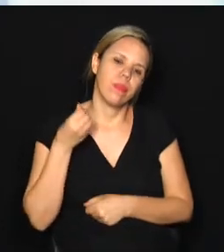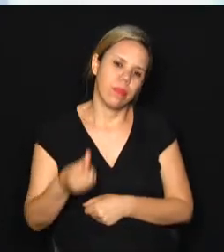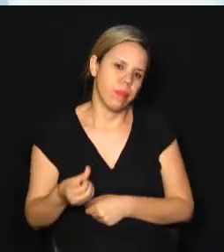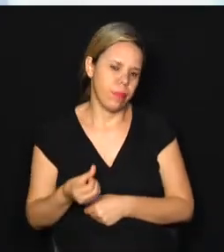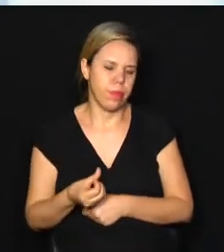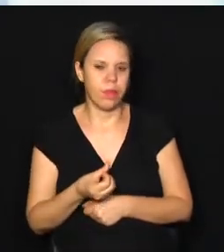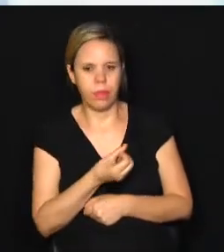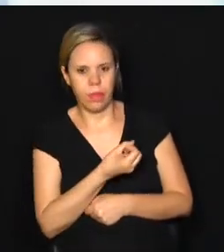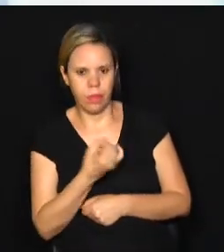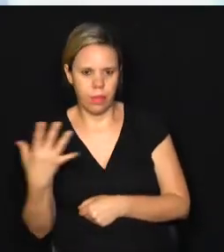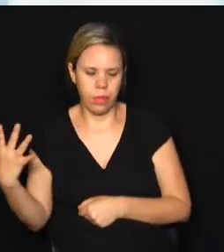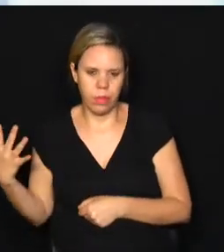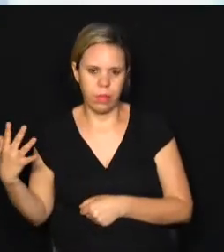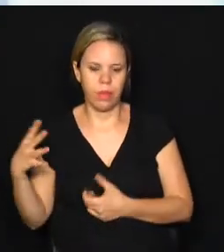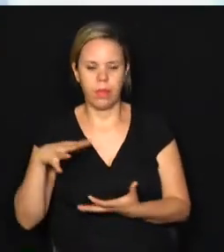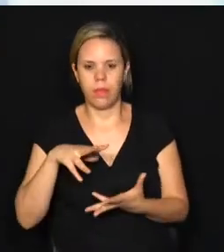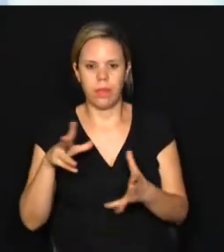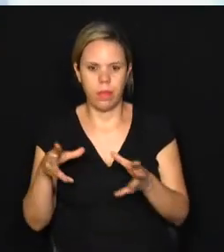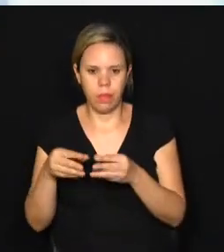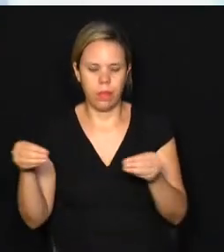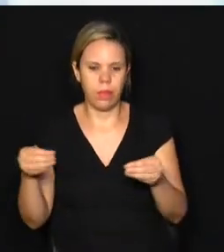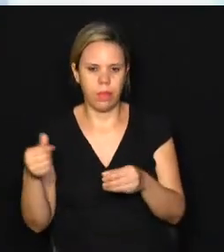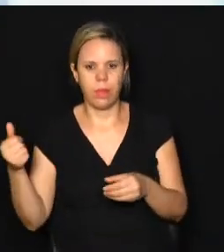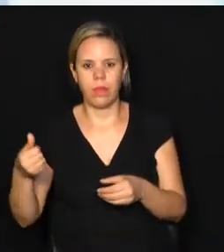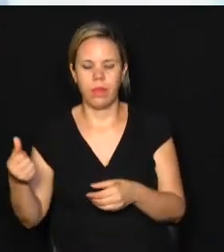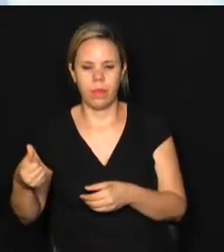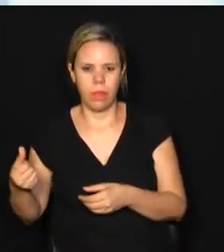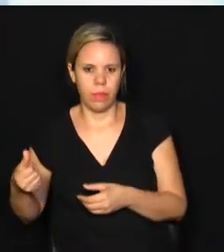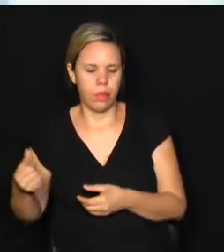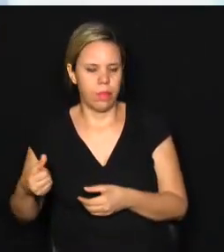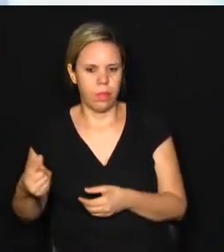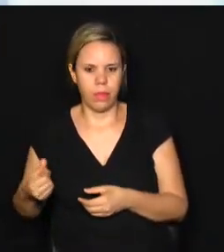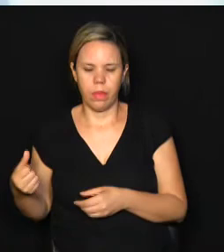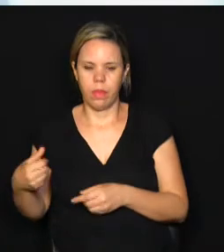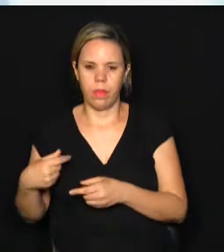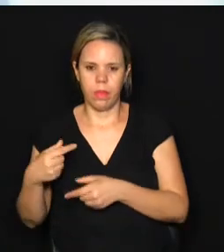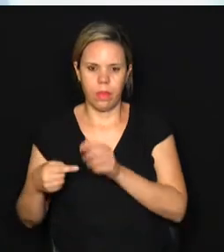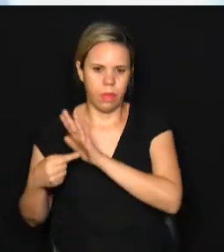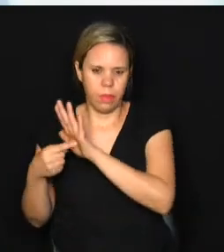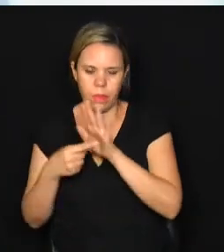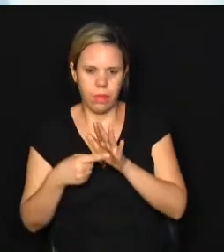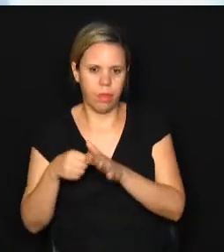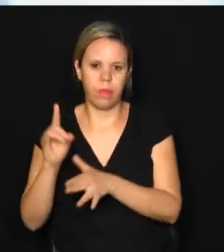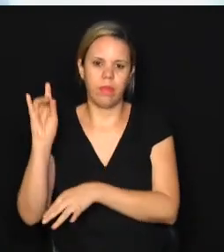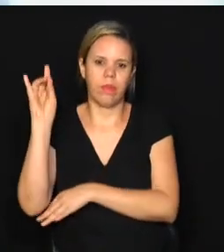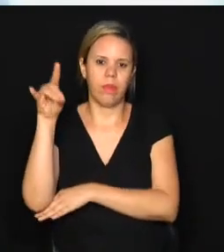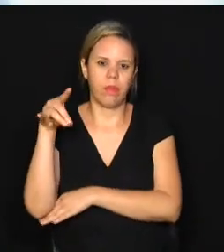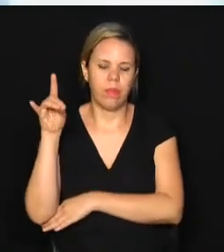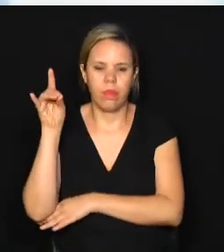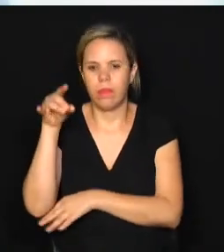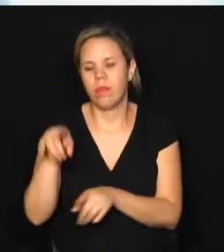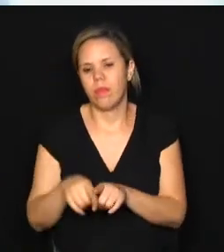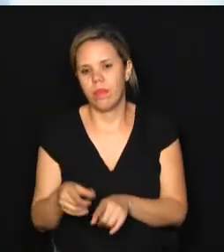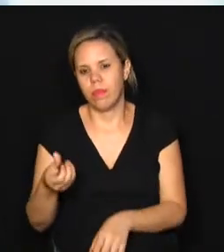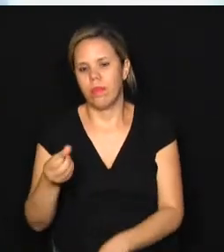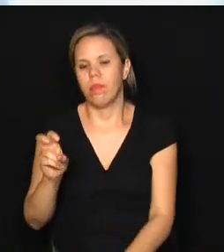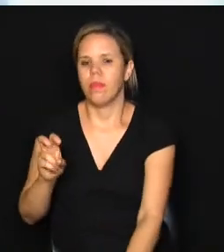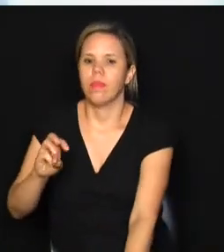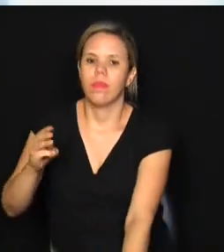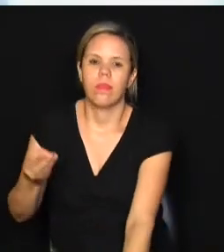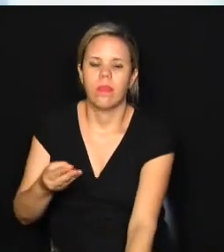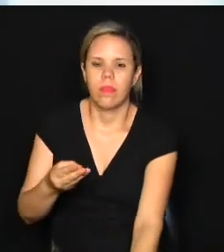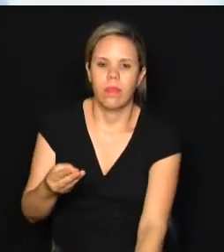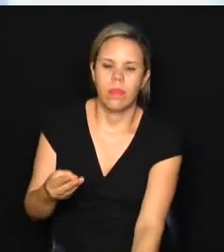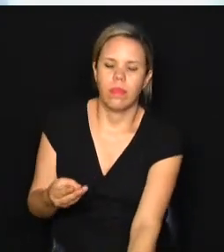está acontecendo no planeta e a primeira desde o desaparecimento dos dinossauros, ou seja, há 65 milhões de anos. É uma coisa muito